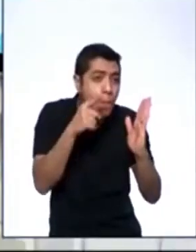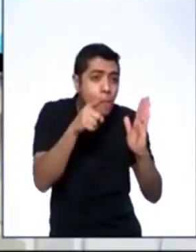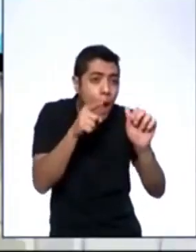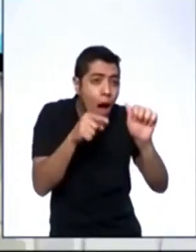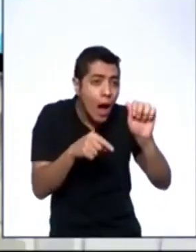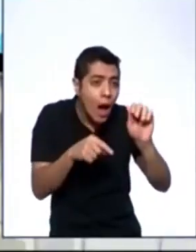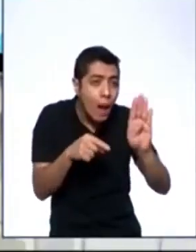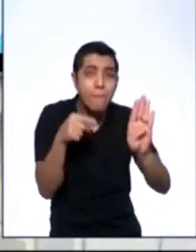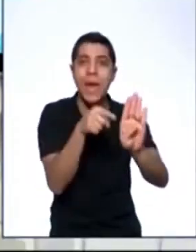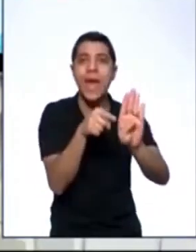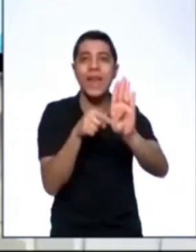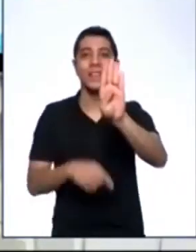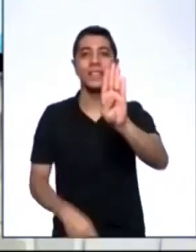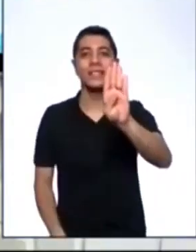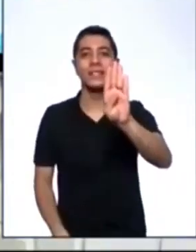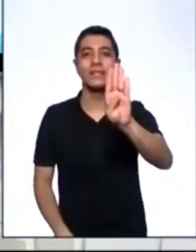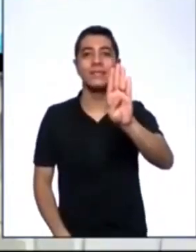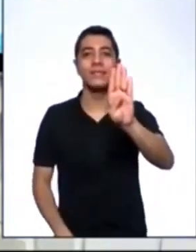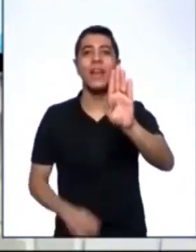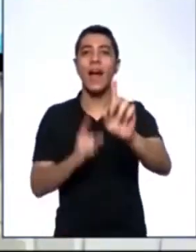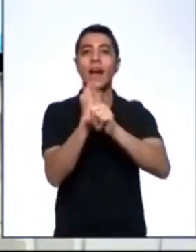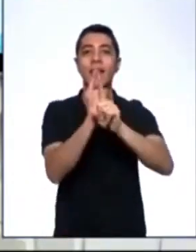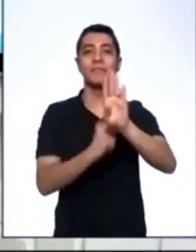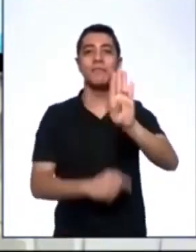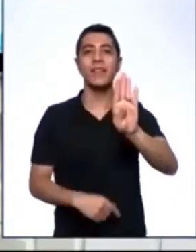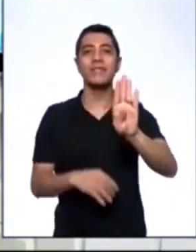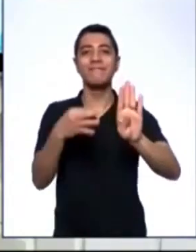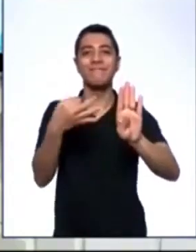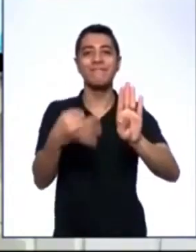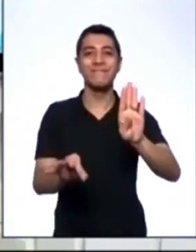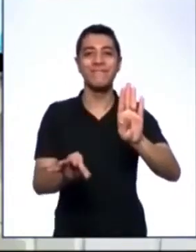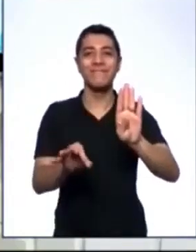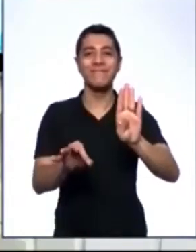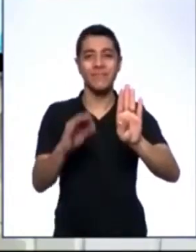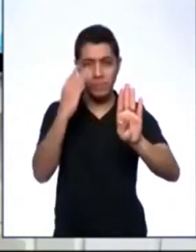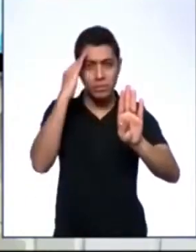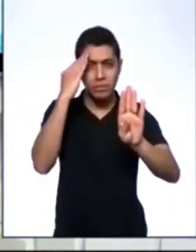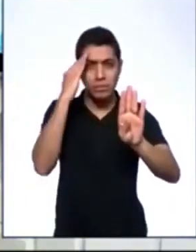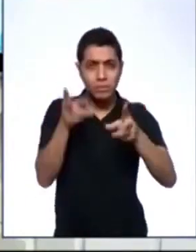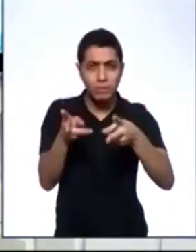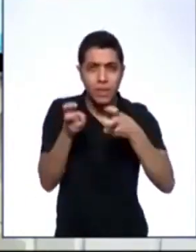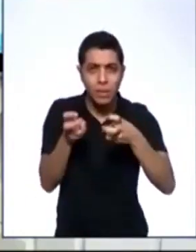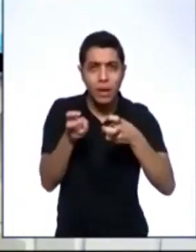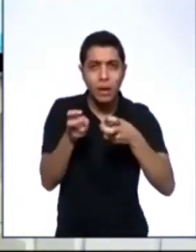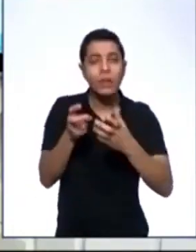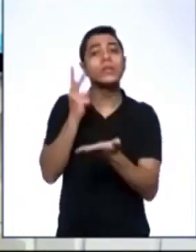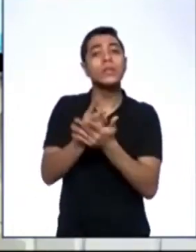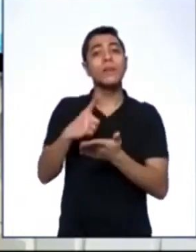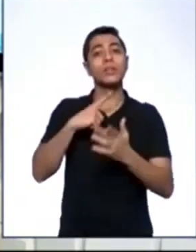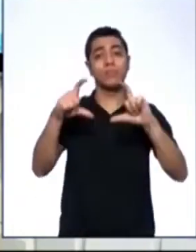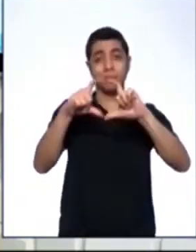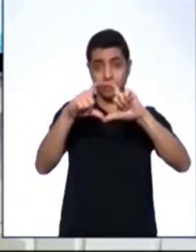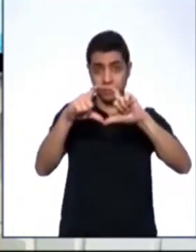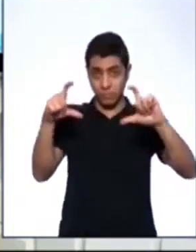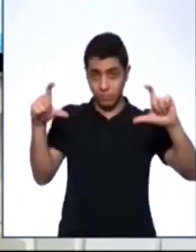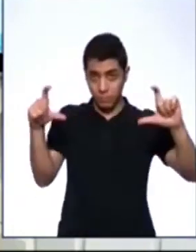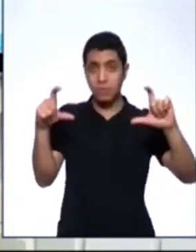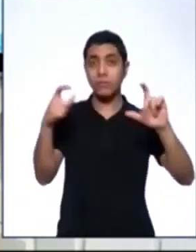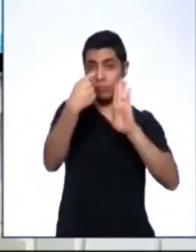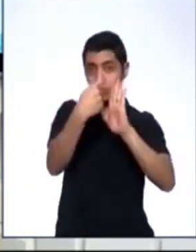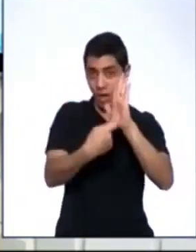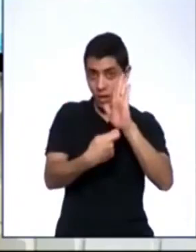parou percebeu você tem um enunciado da onde você vai tirar duas informações